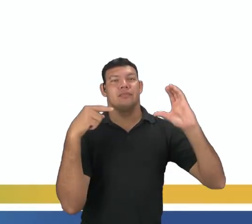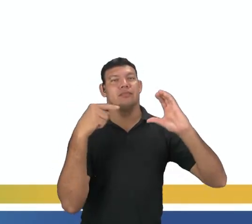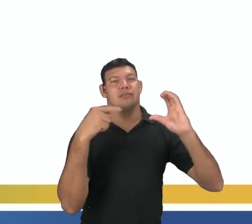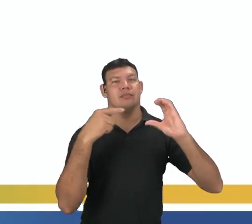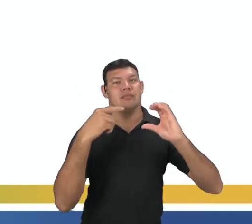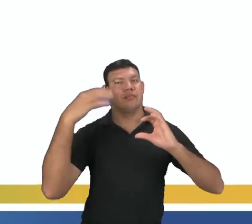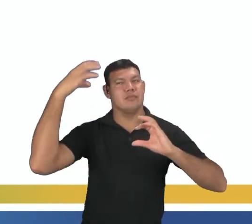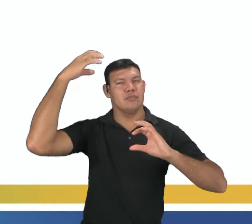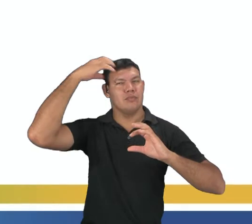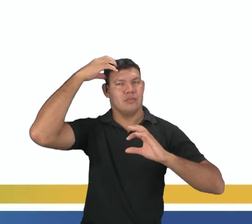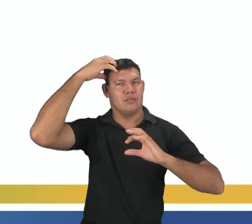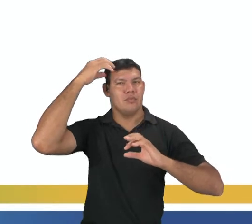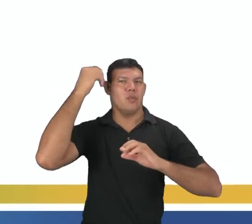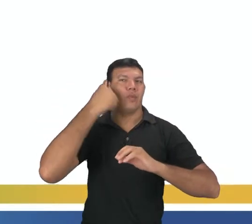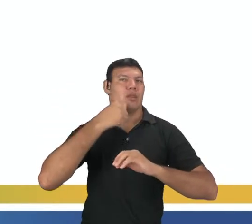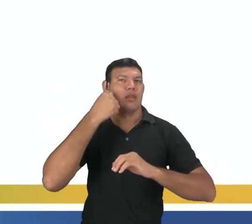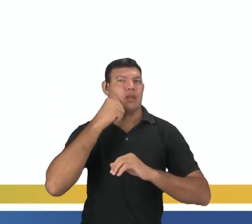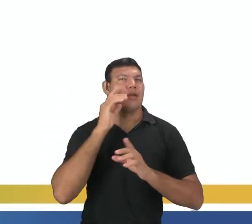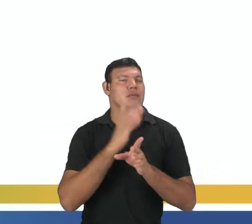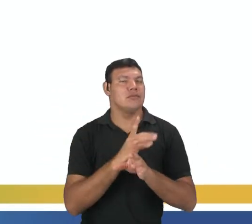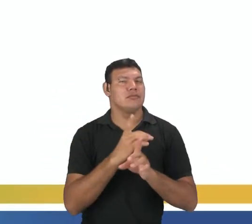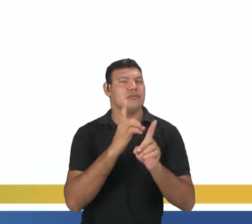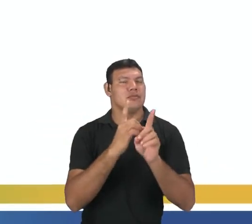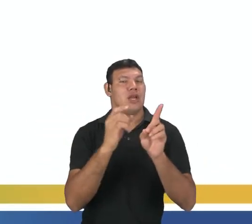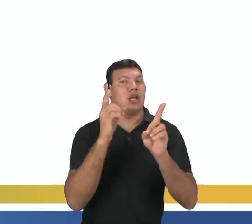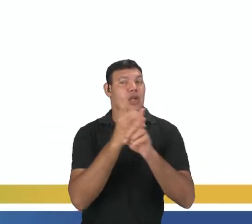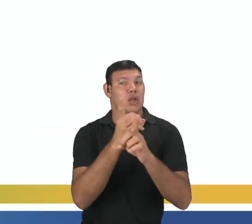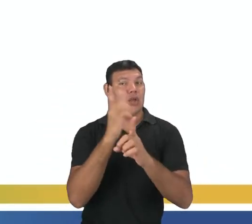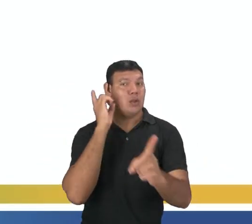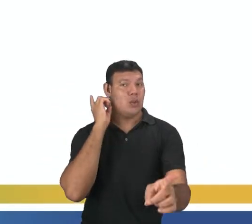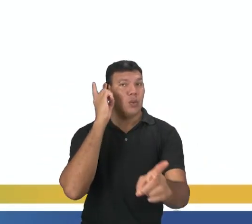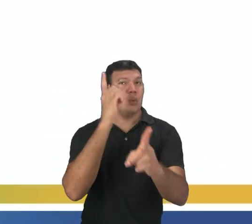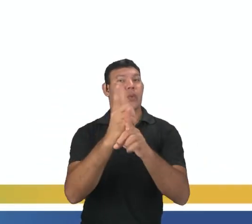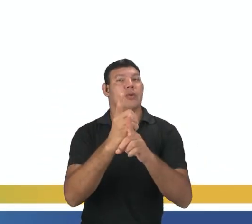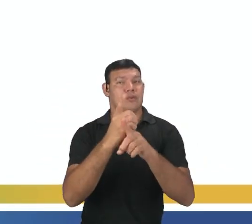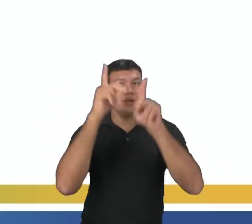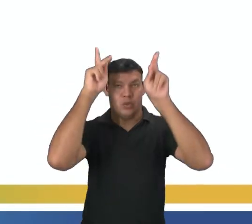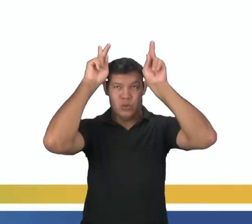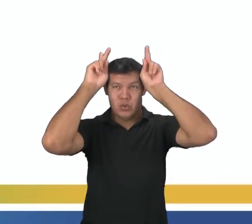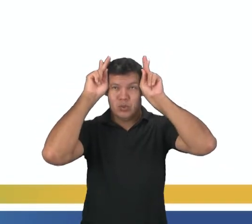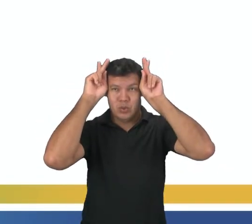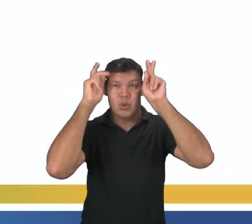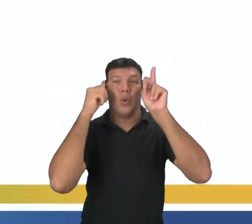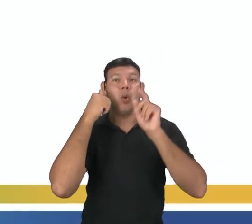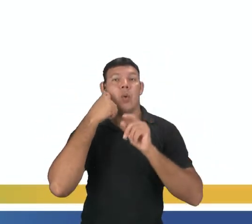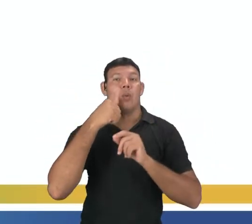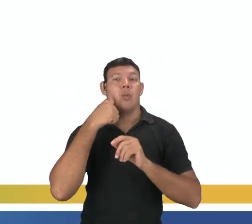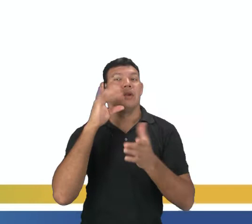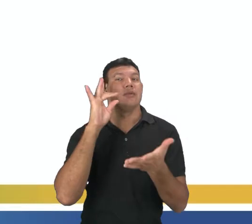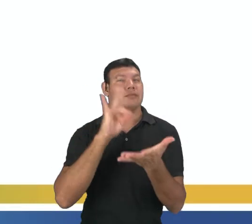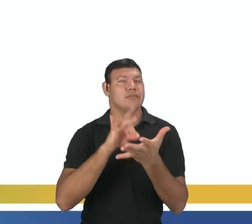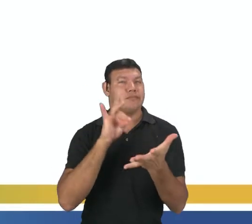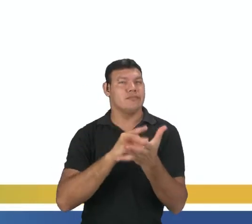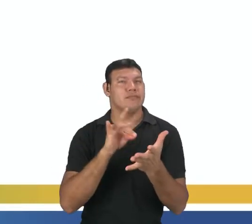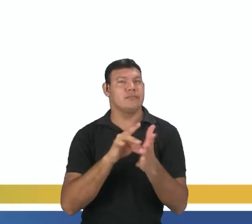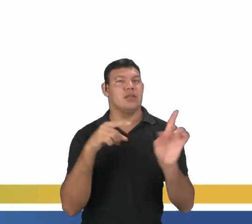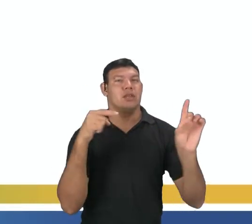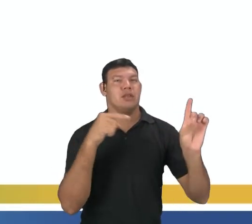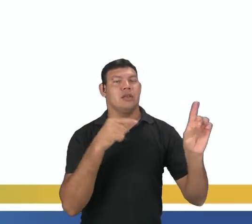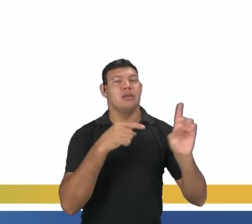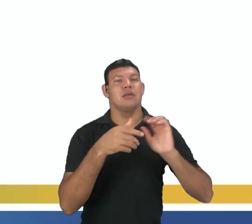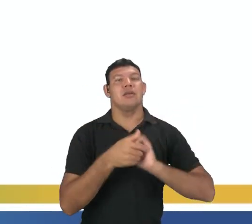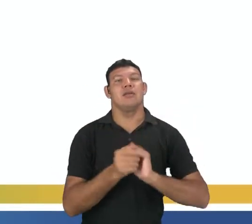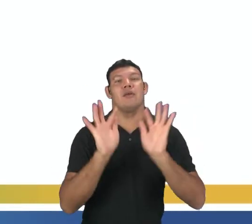rainha descobriu uma princesa de verdade? É isso? Uma família real e seu castelo? Do